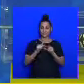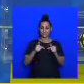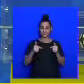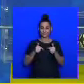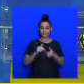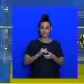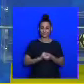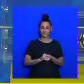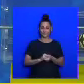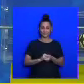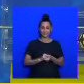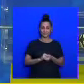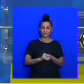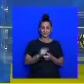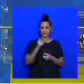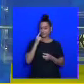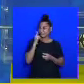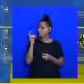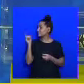da sorte.